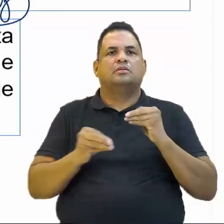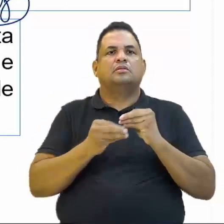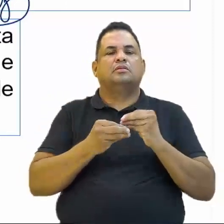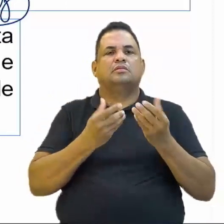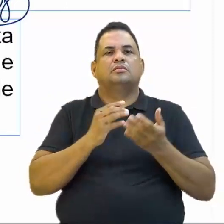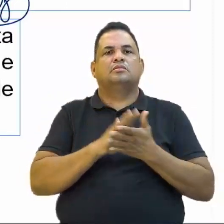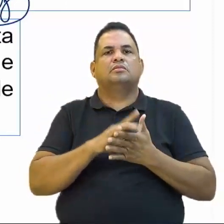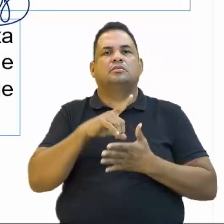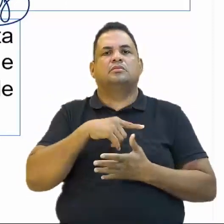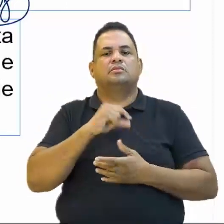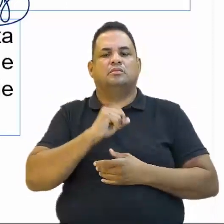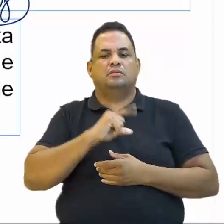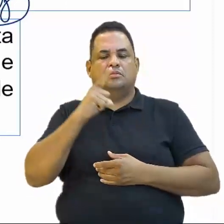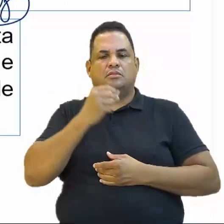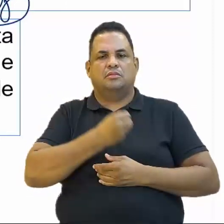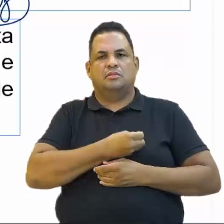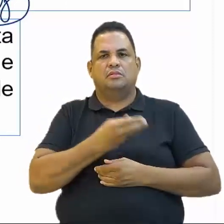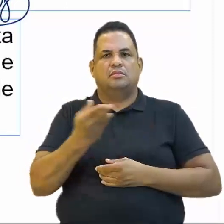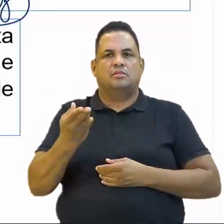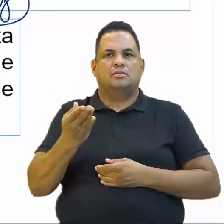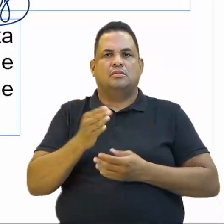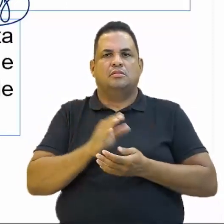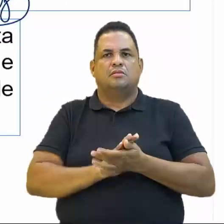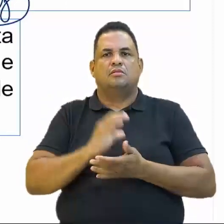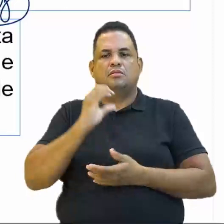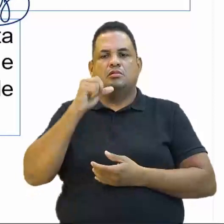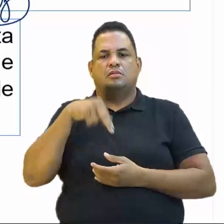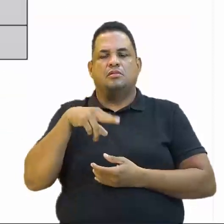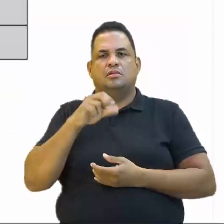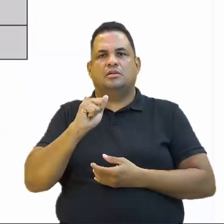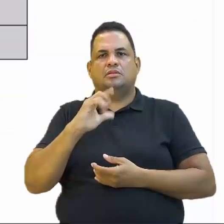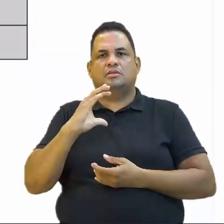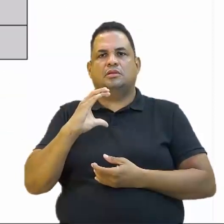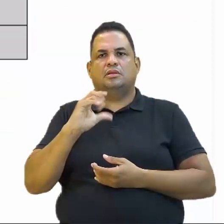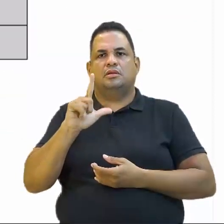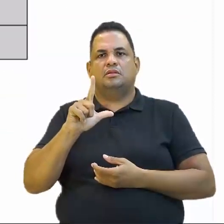em maior quantidade, que é o cloreto de sódio.